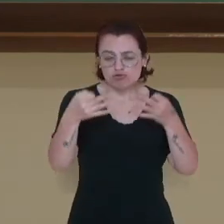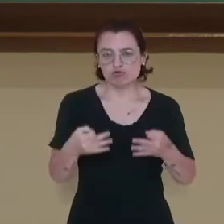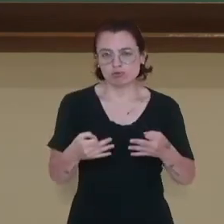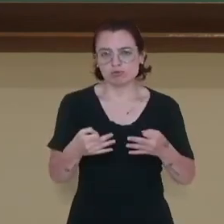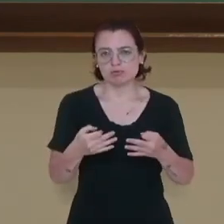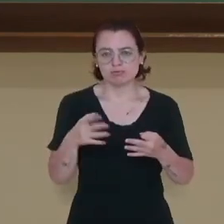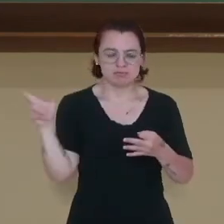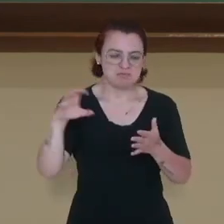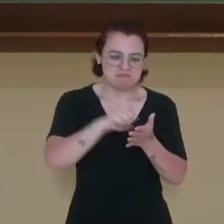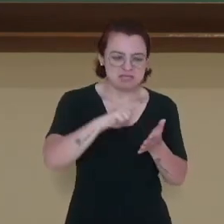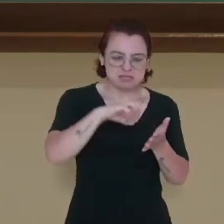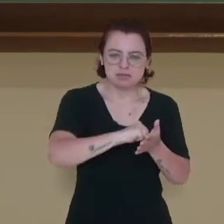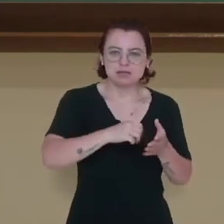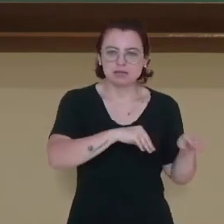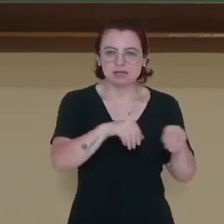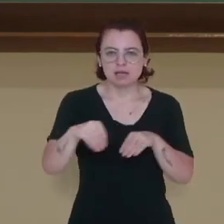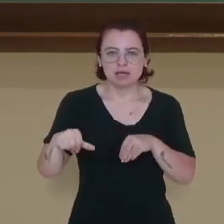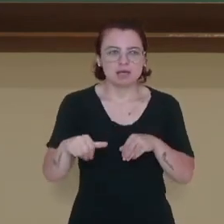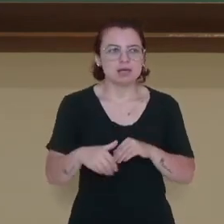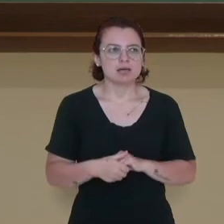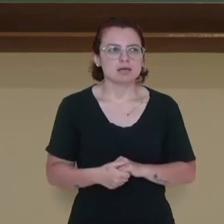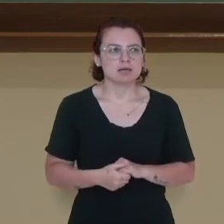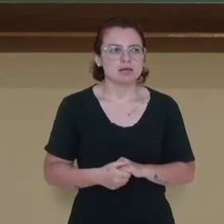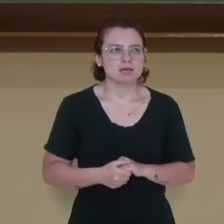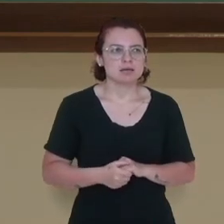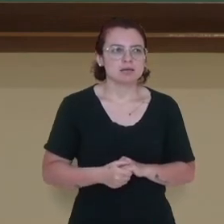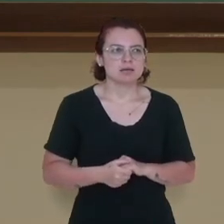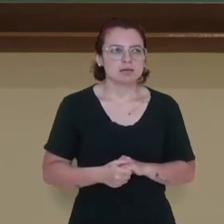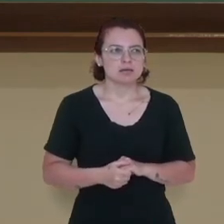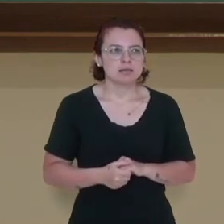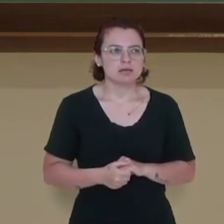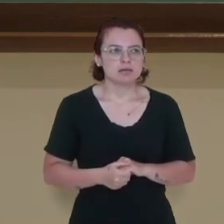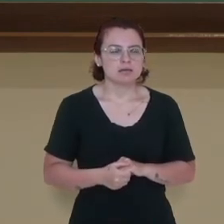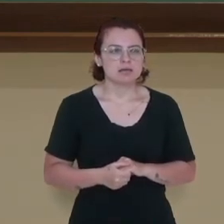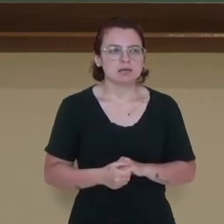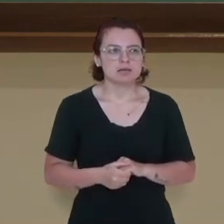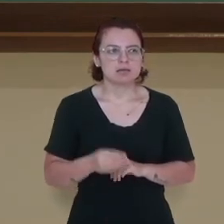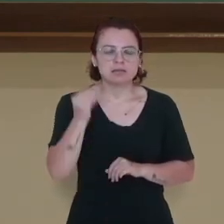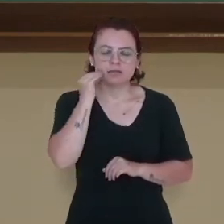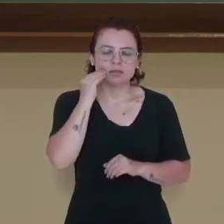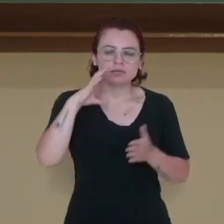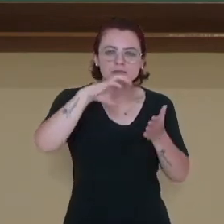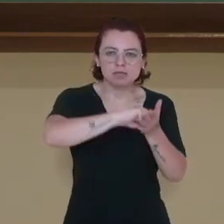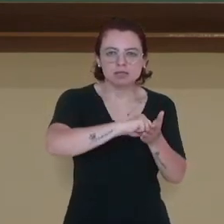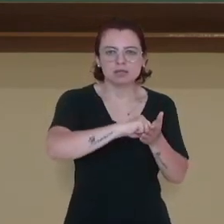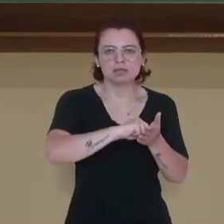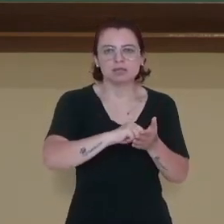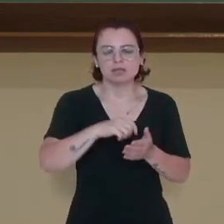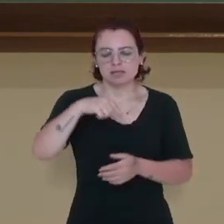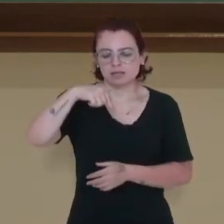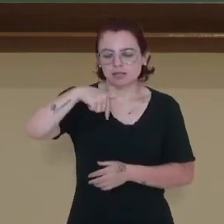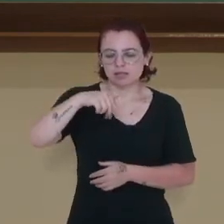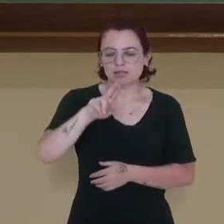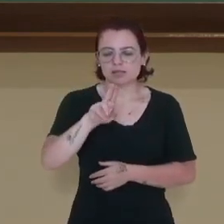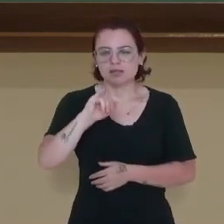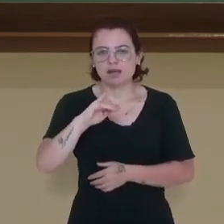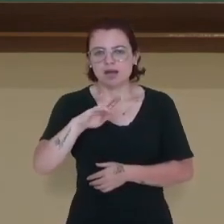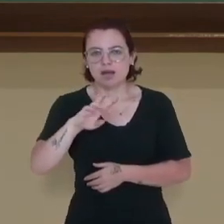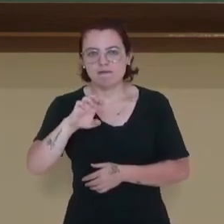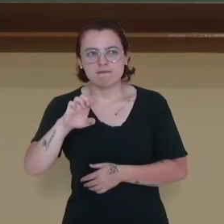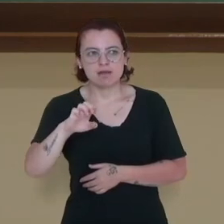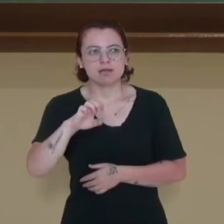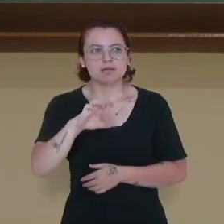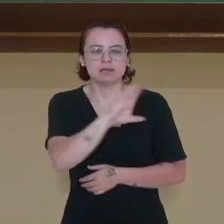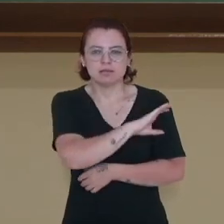tomando terras ucranianas, bombardeando as principais cidades e tentando tomar Kiev, a capital do país. E